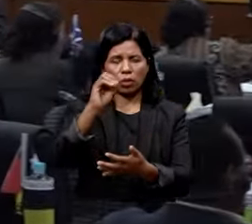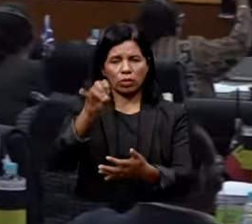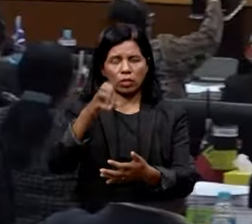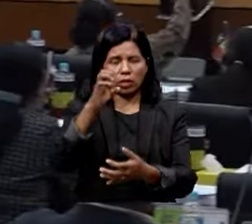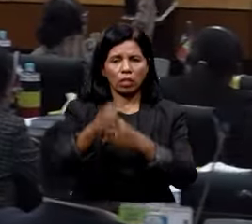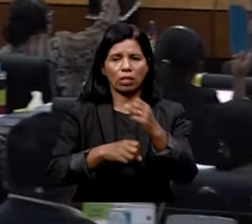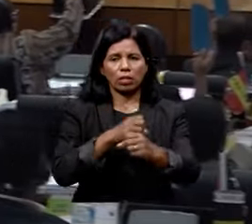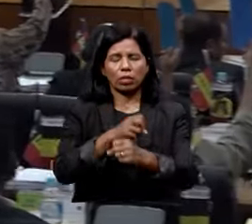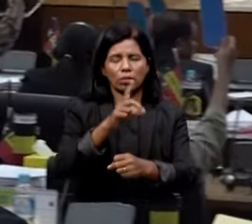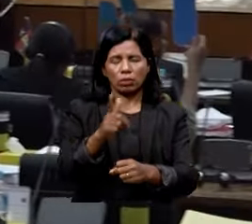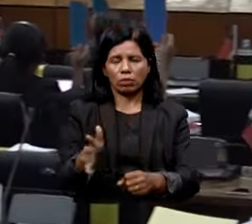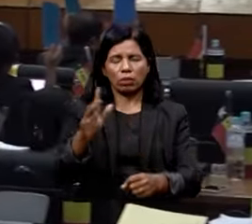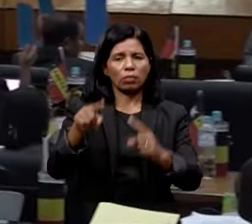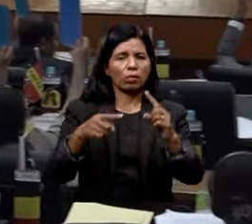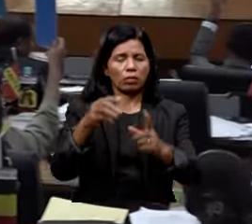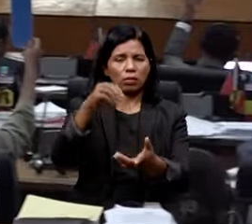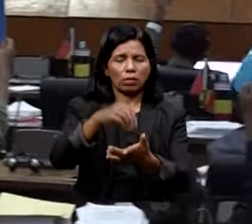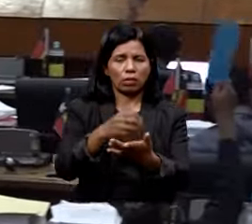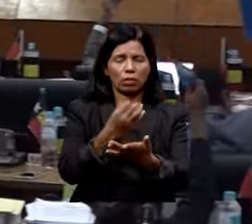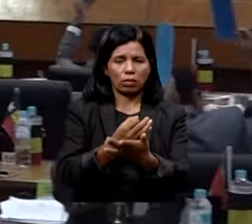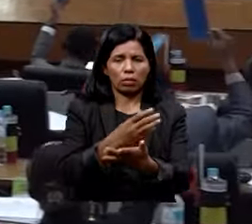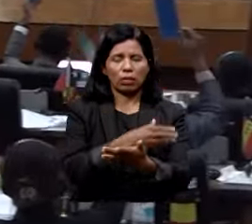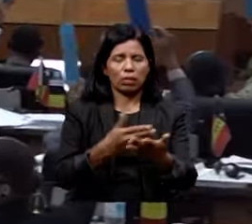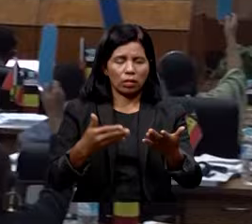rua Ronulo Restin Lima, bem ir a locação para setor